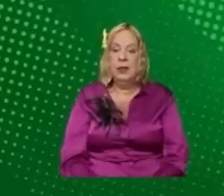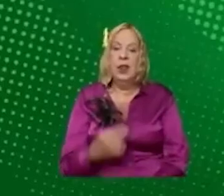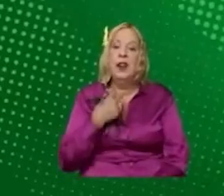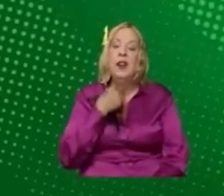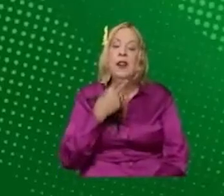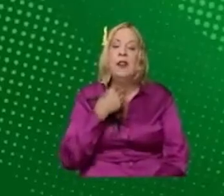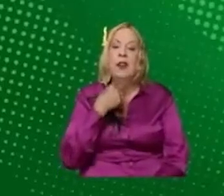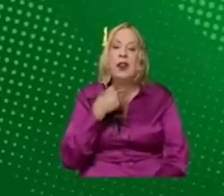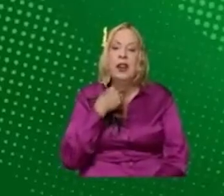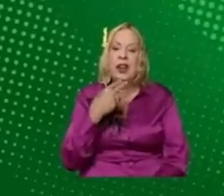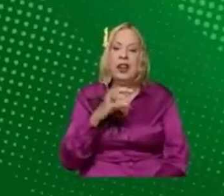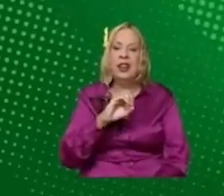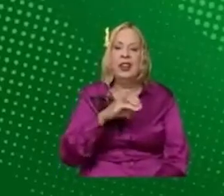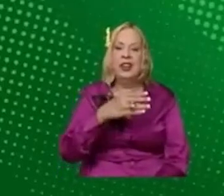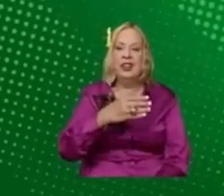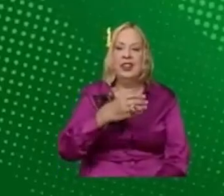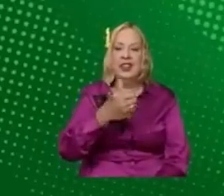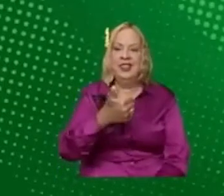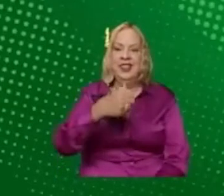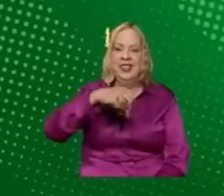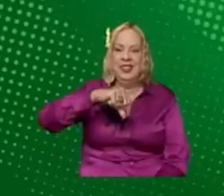voz?